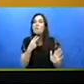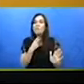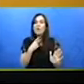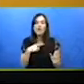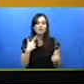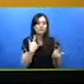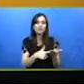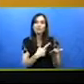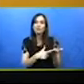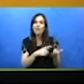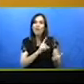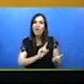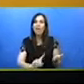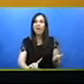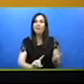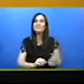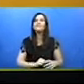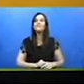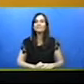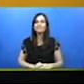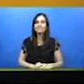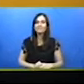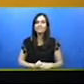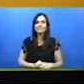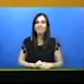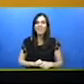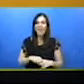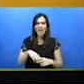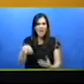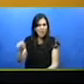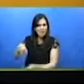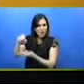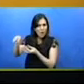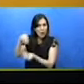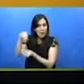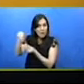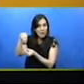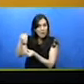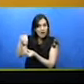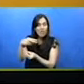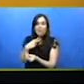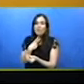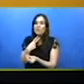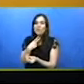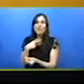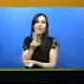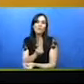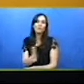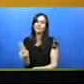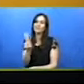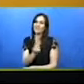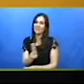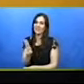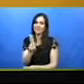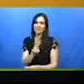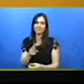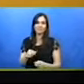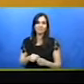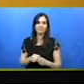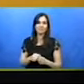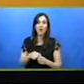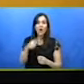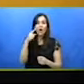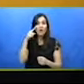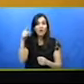discordar. As tais sacolinhas plásticas não devemos mais usar. Olha que nós